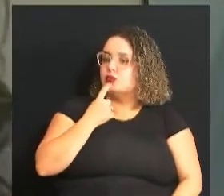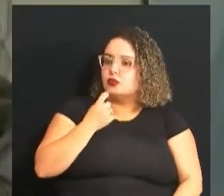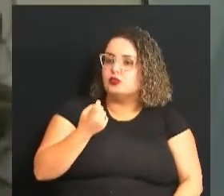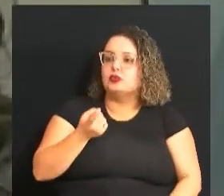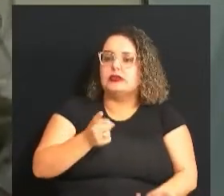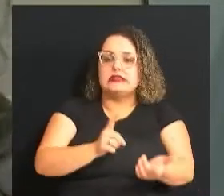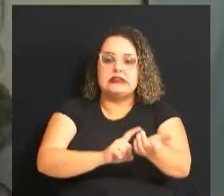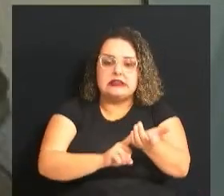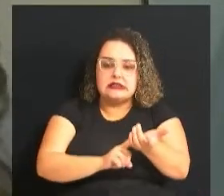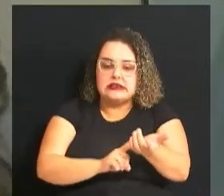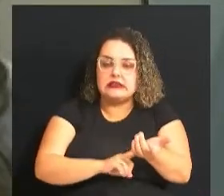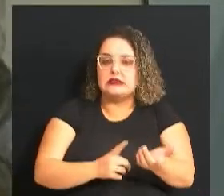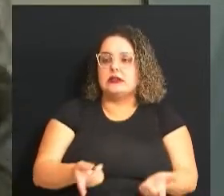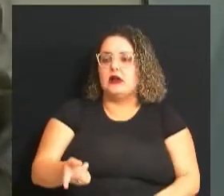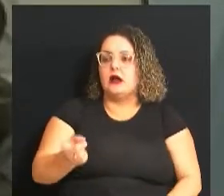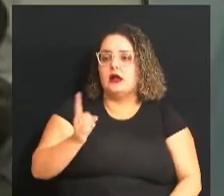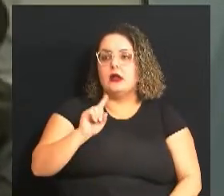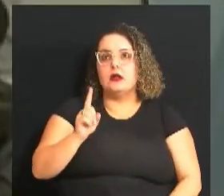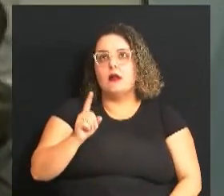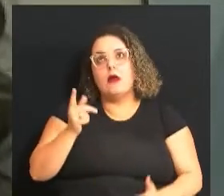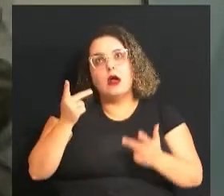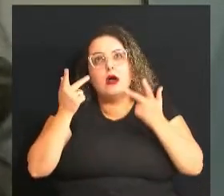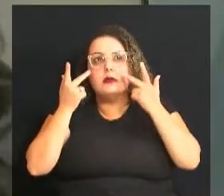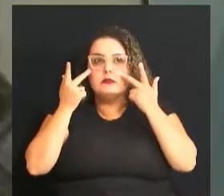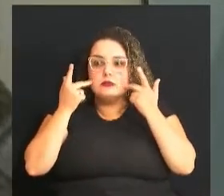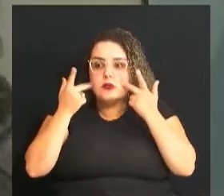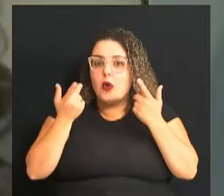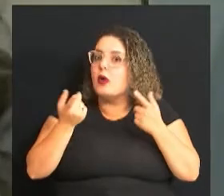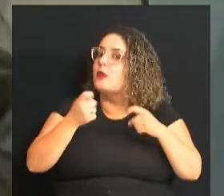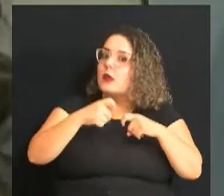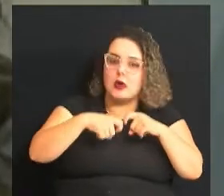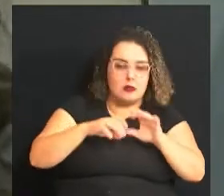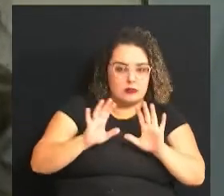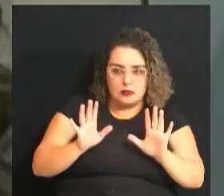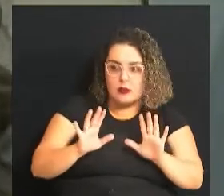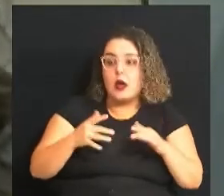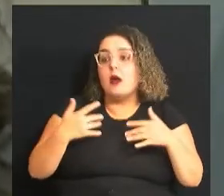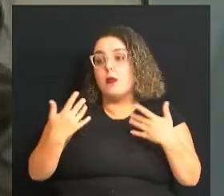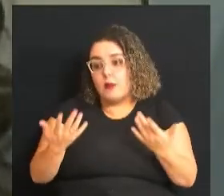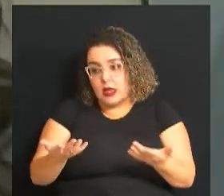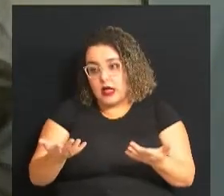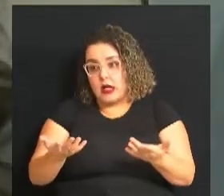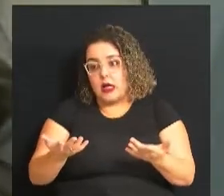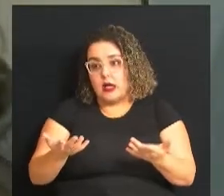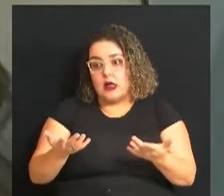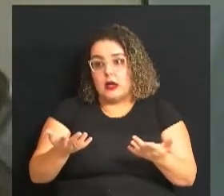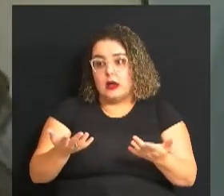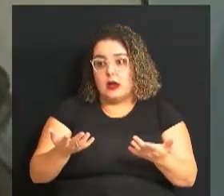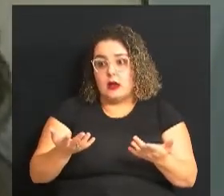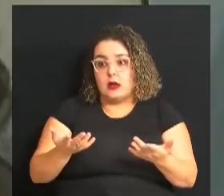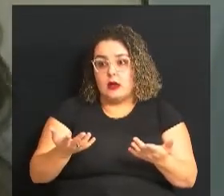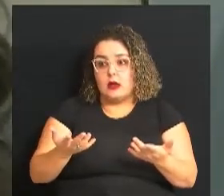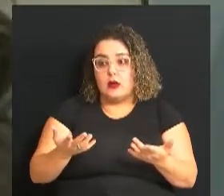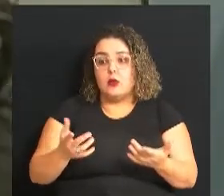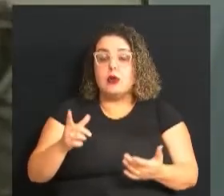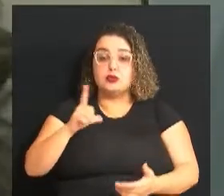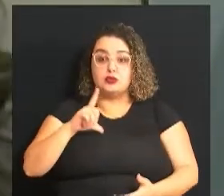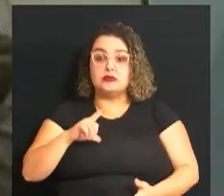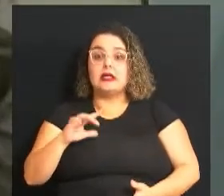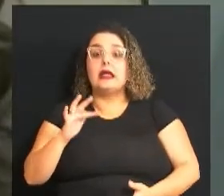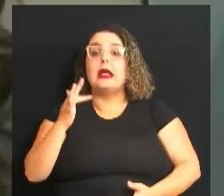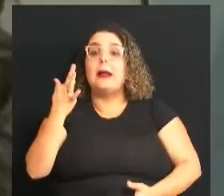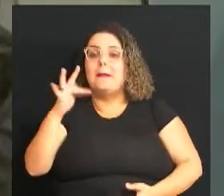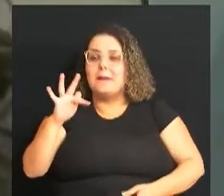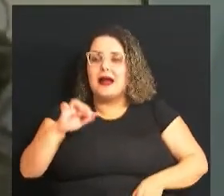Não é tão comum o contágio sexual, mas quando causa muita fissura e aí aumenta